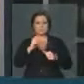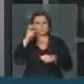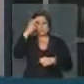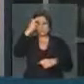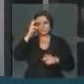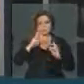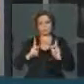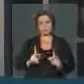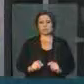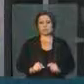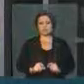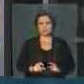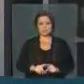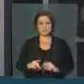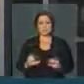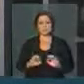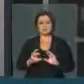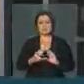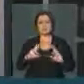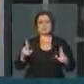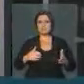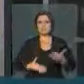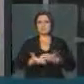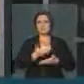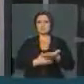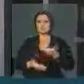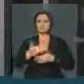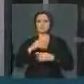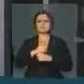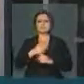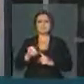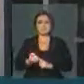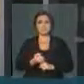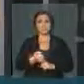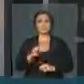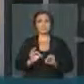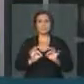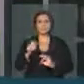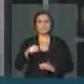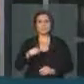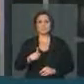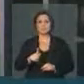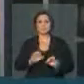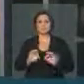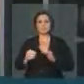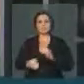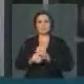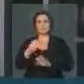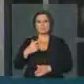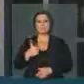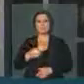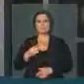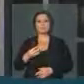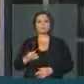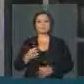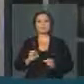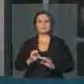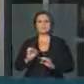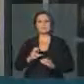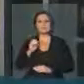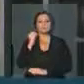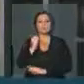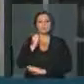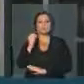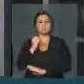humanizada e efetiva nas diferentes relações sociais a organização foi fundada em 2003 no Estado do Rio